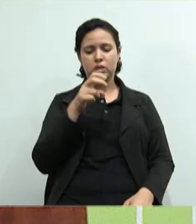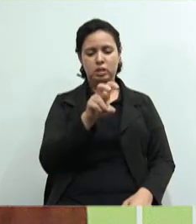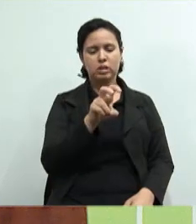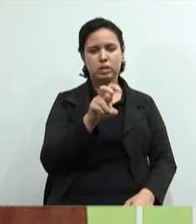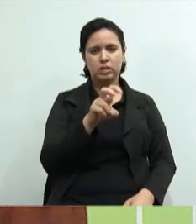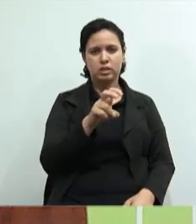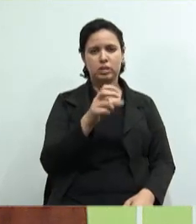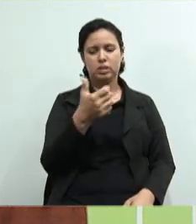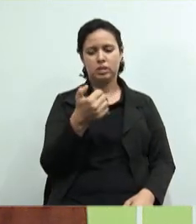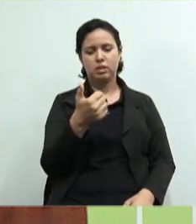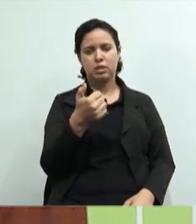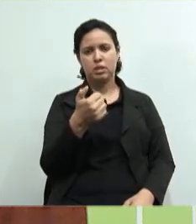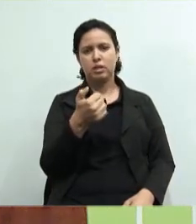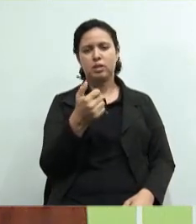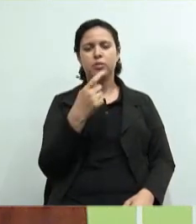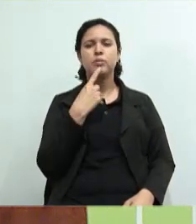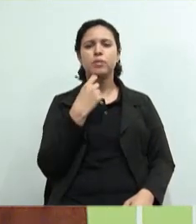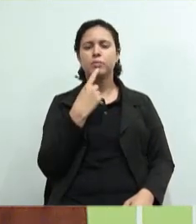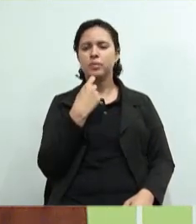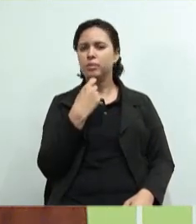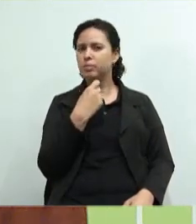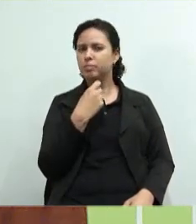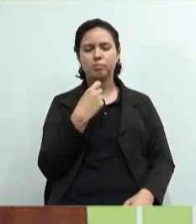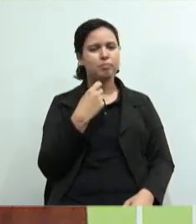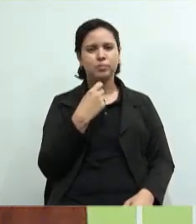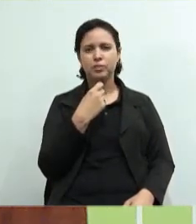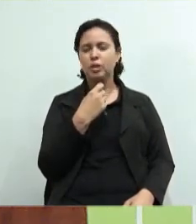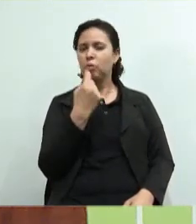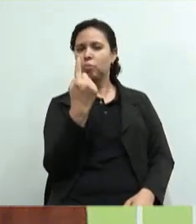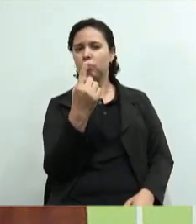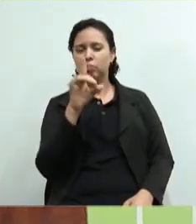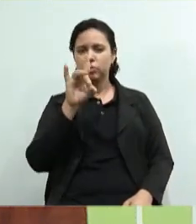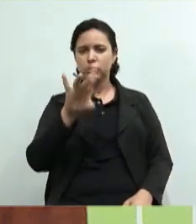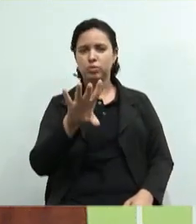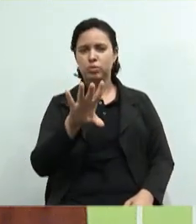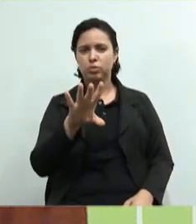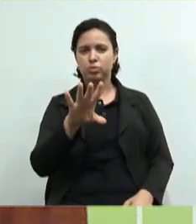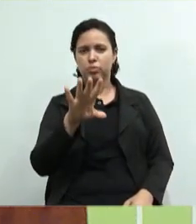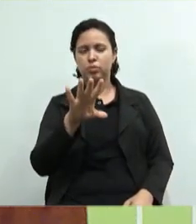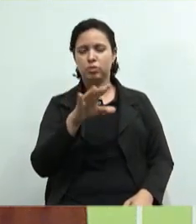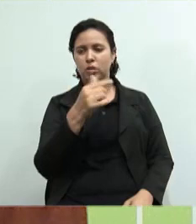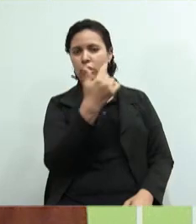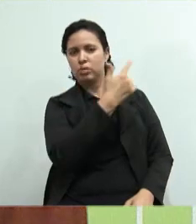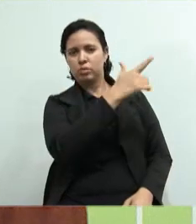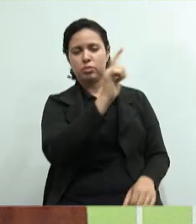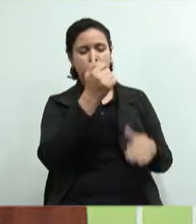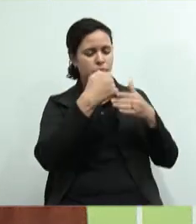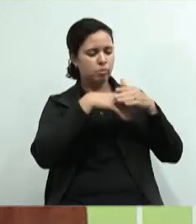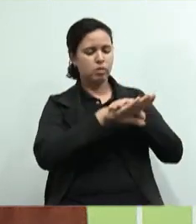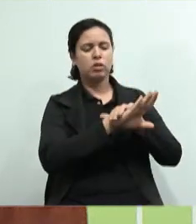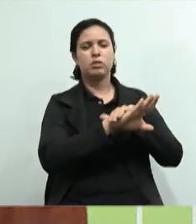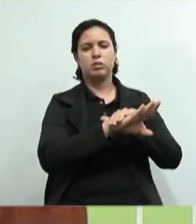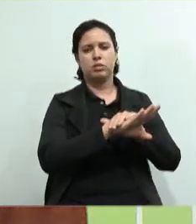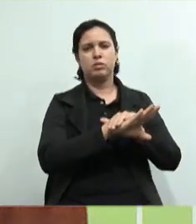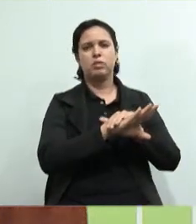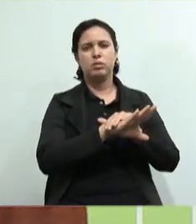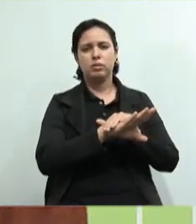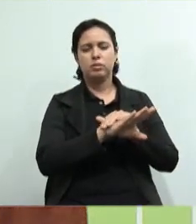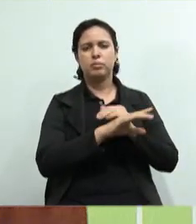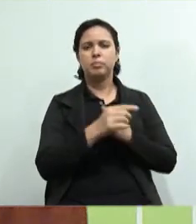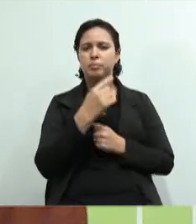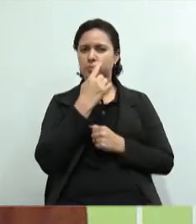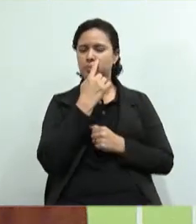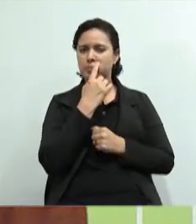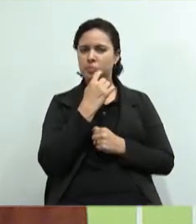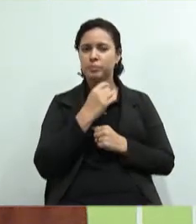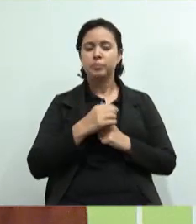basta uma. As demais eu deixo guardada no outro local, que não vai atrapalhar, percebe? Então é